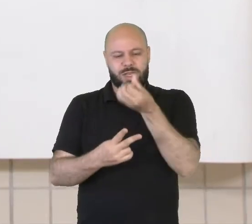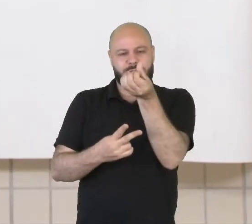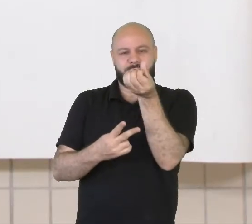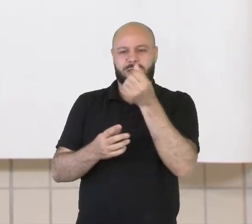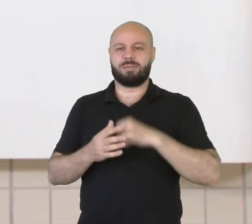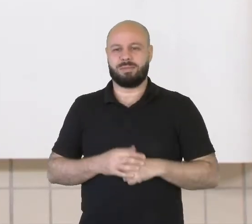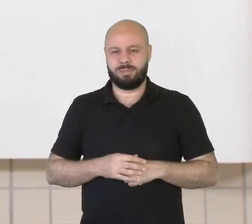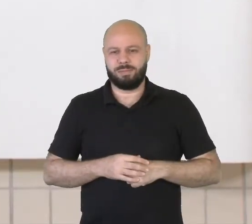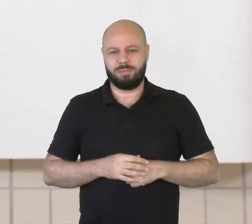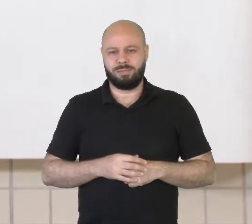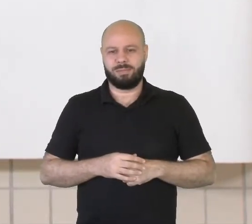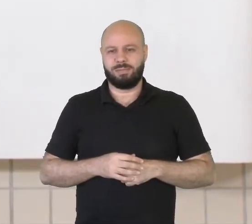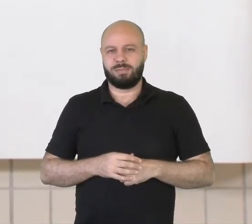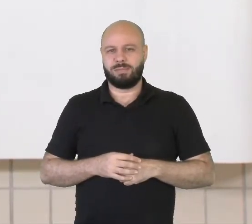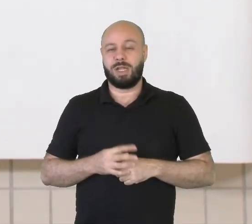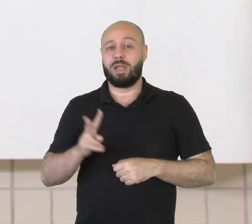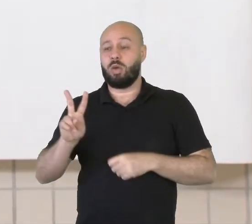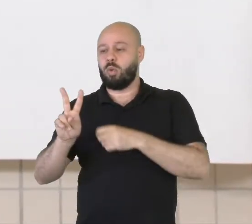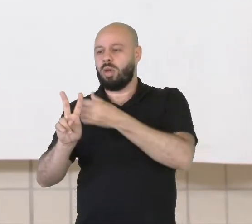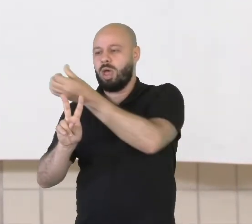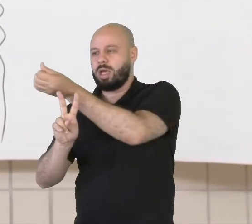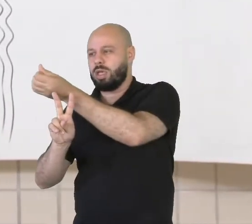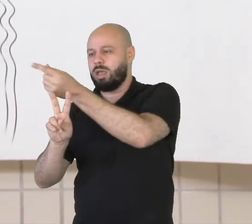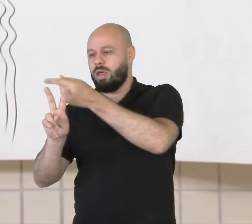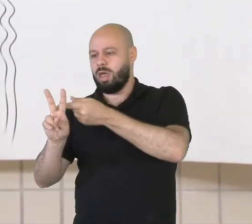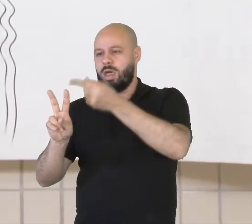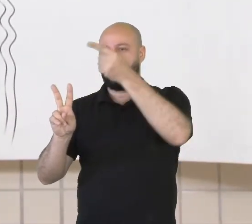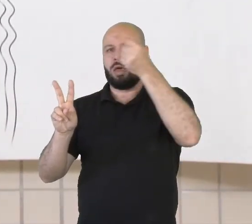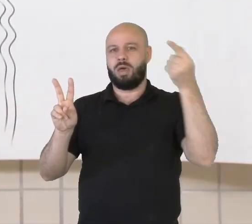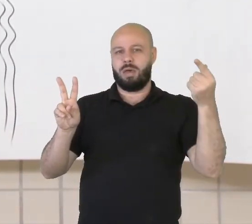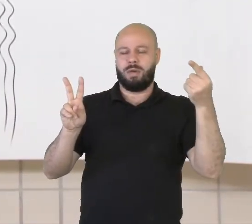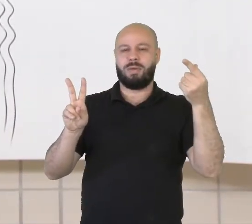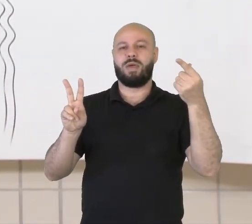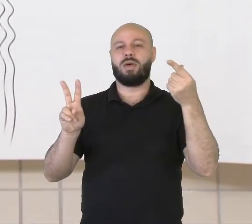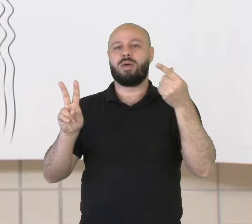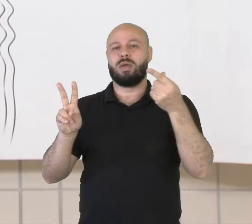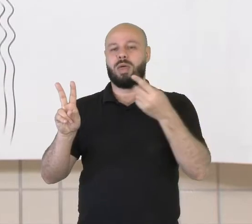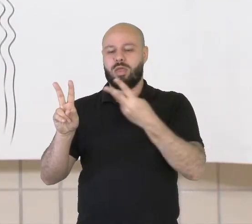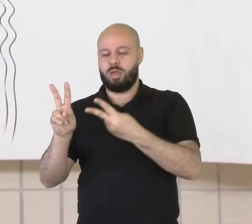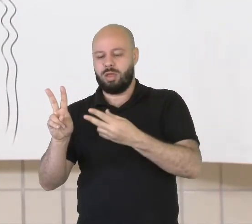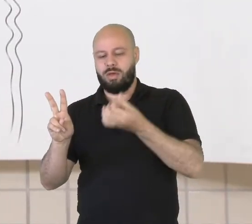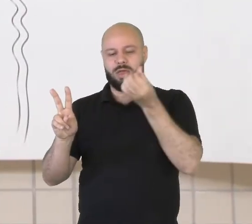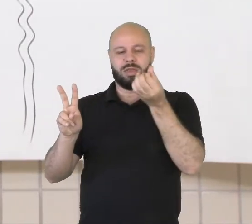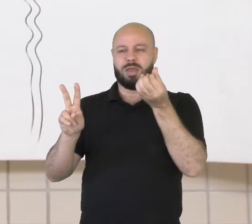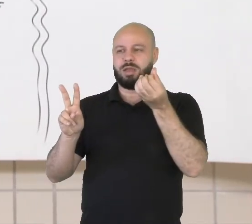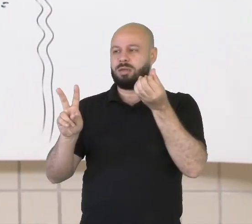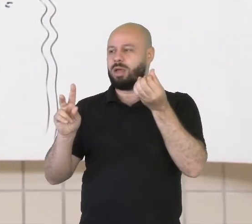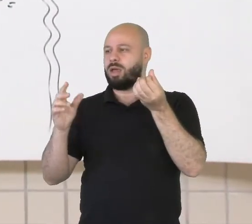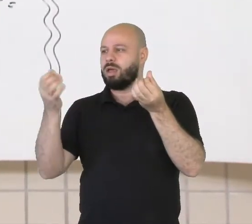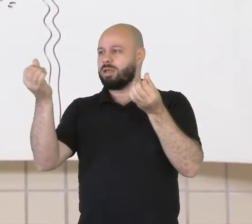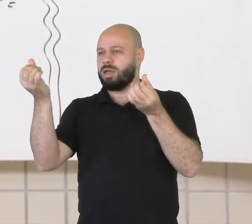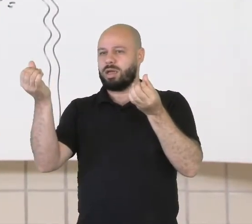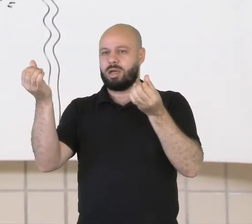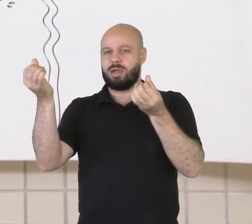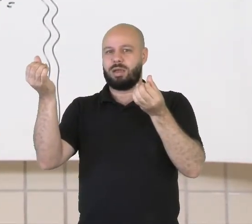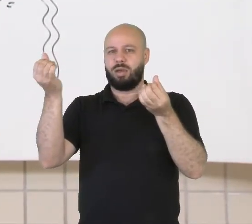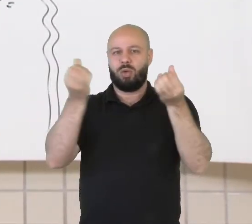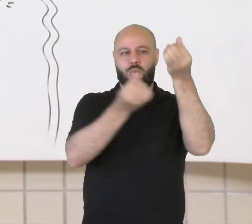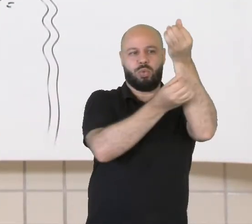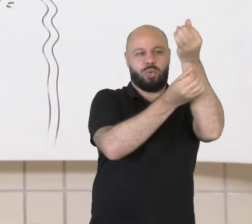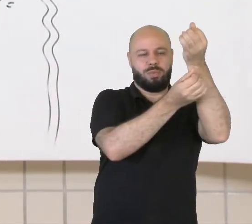que 2 elevado à sexta. De novo a primeira propriedade, 6 dividido por 6. Então,